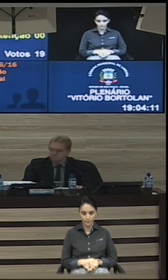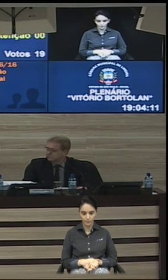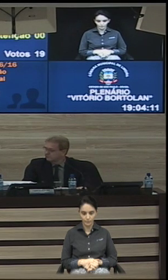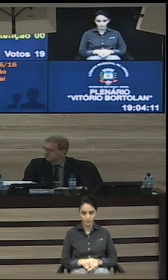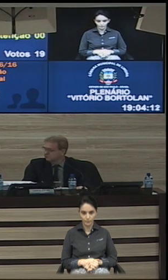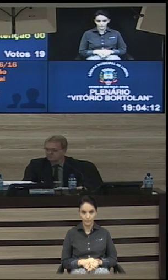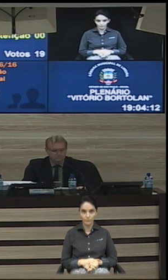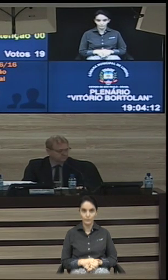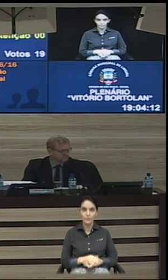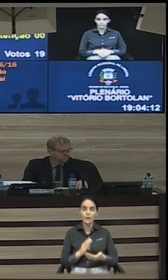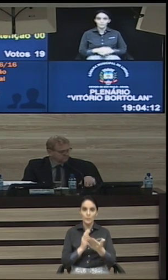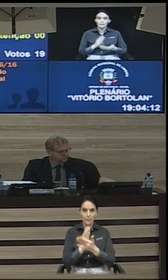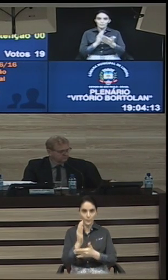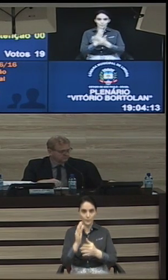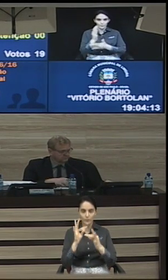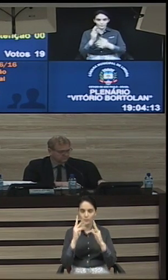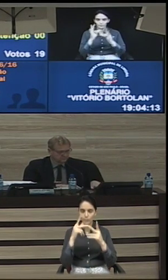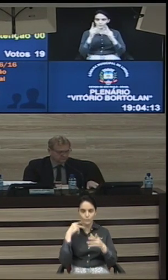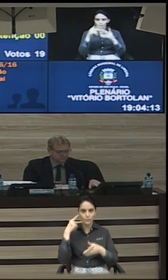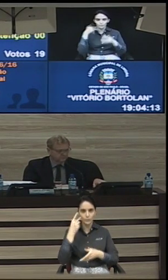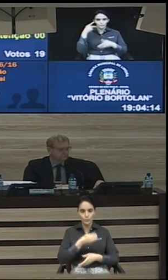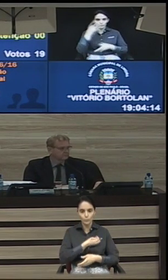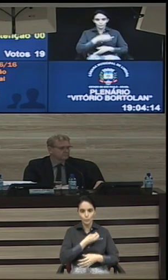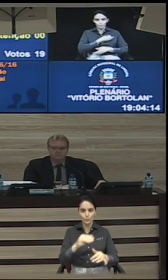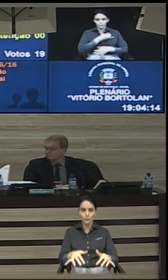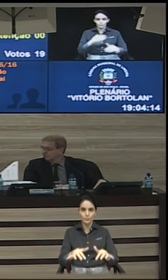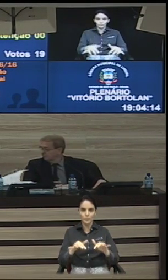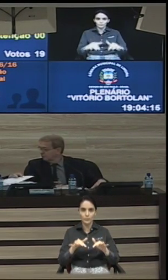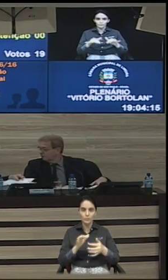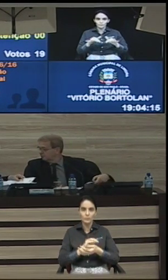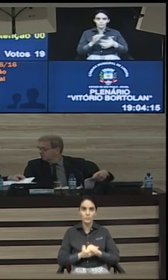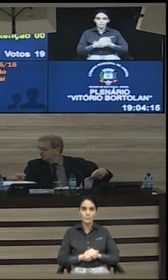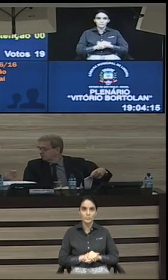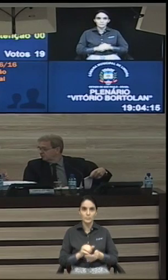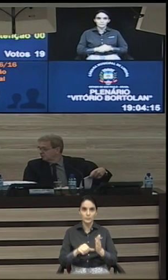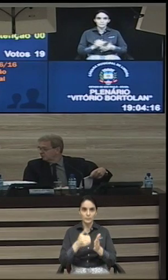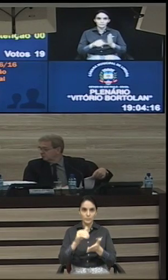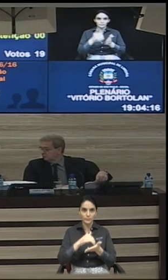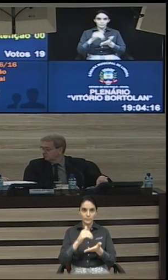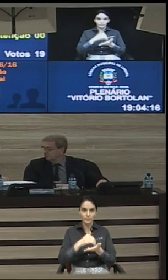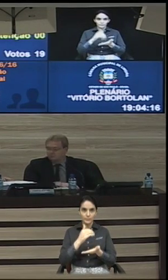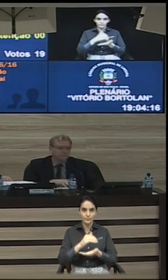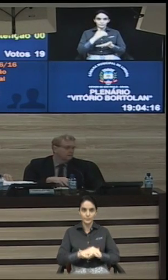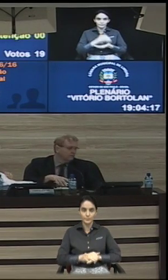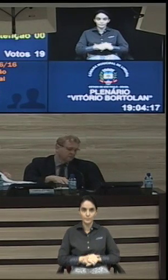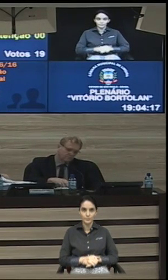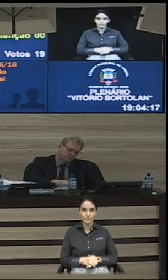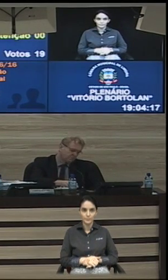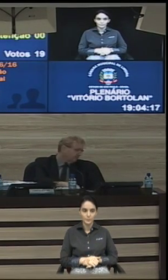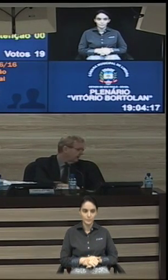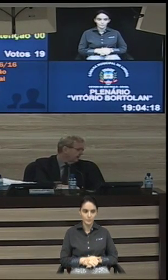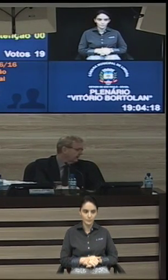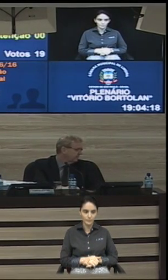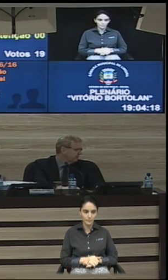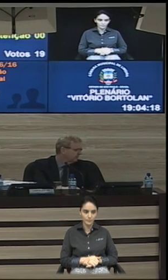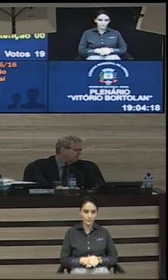A moção foi aprovada por todos os vereadores presentes no plenário. Ao primeiro secretário.